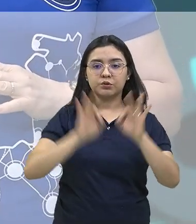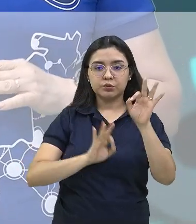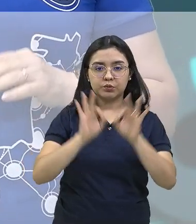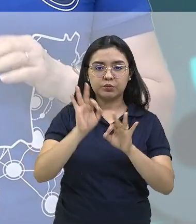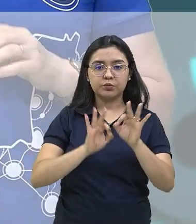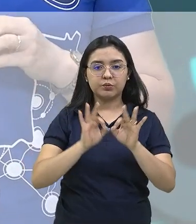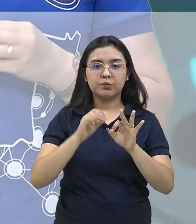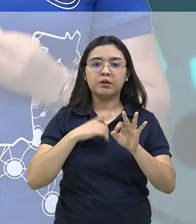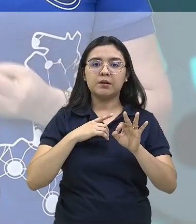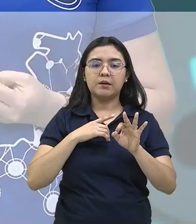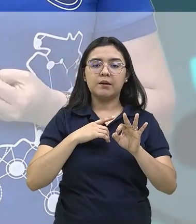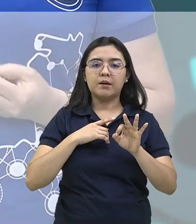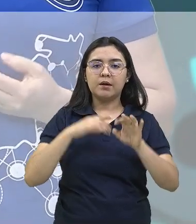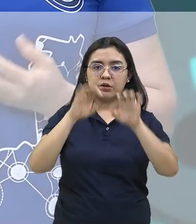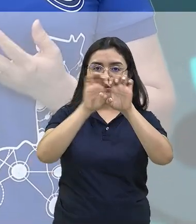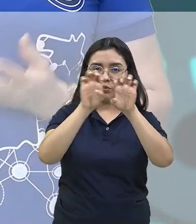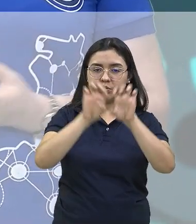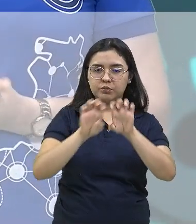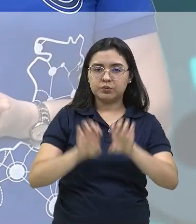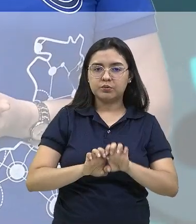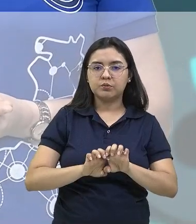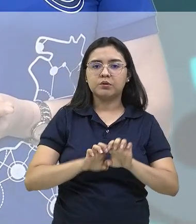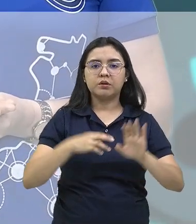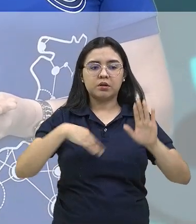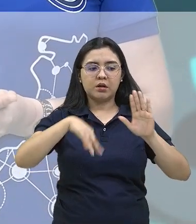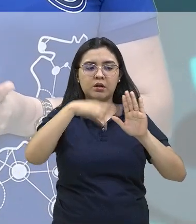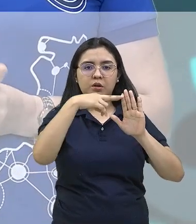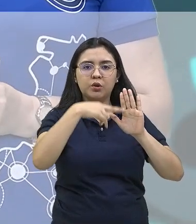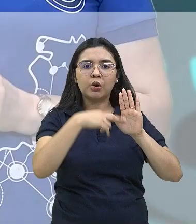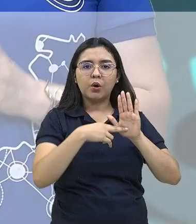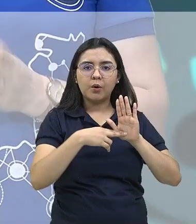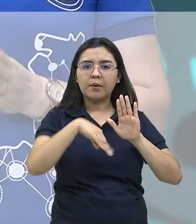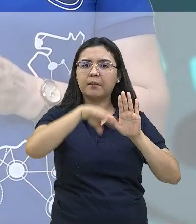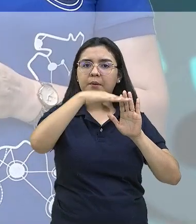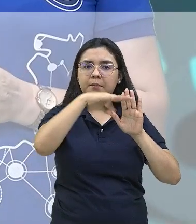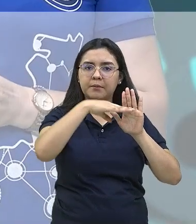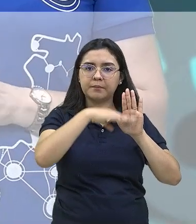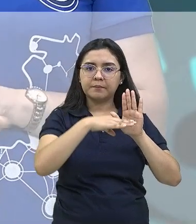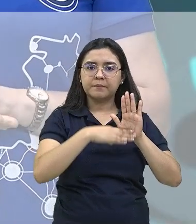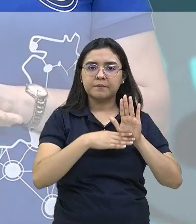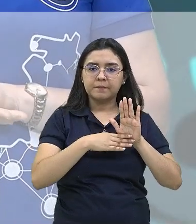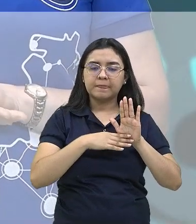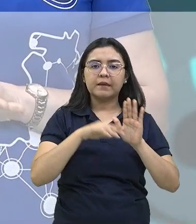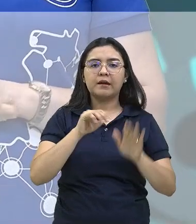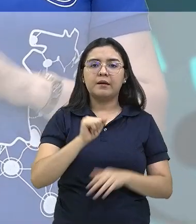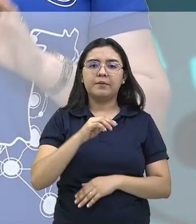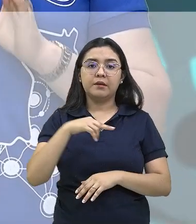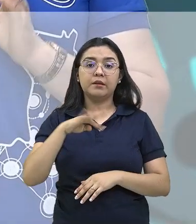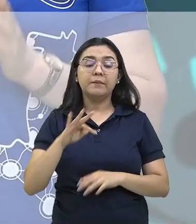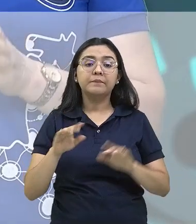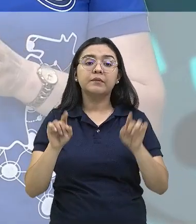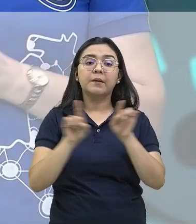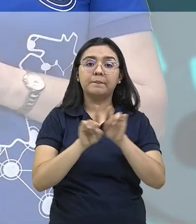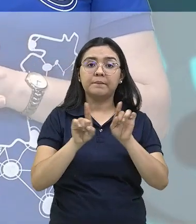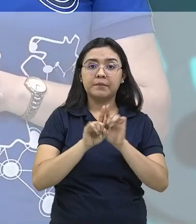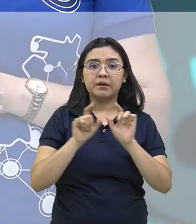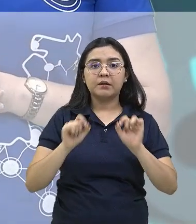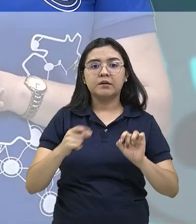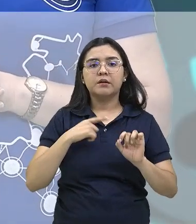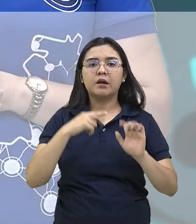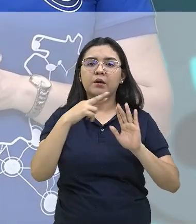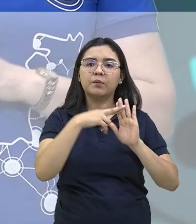organizada, ela deve atender às normas técnicas, que no caso é a ABNT, que vai